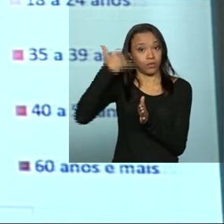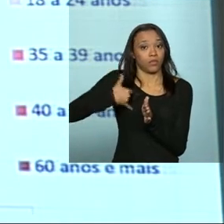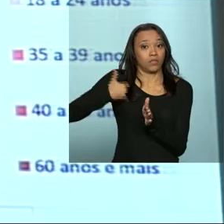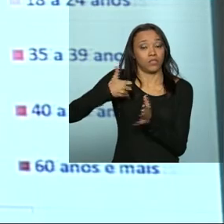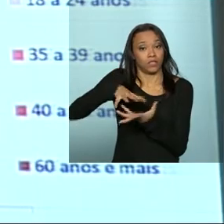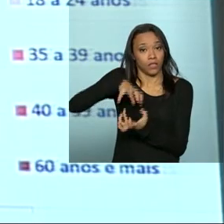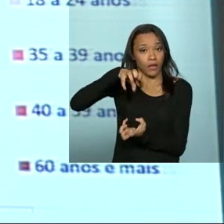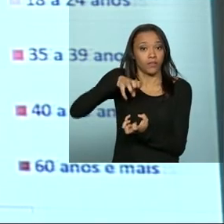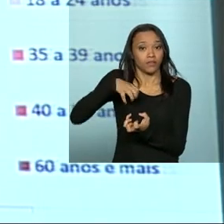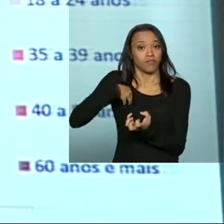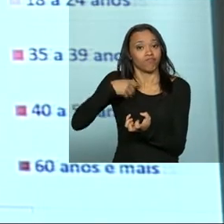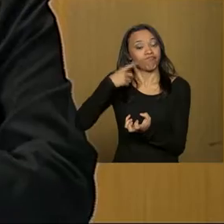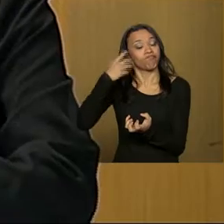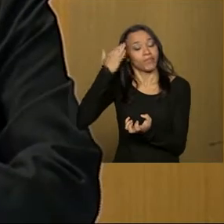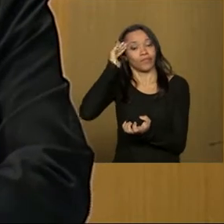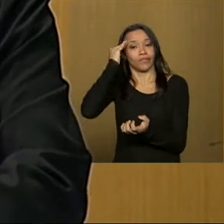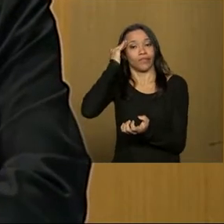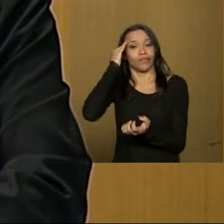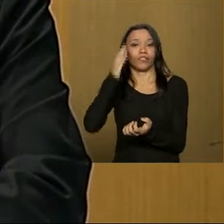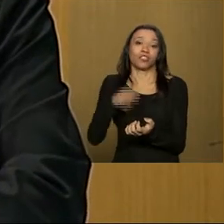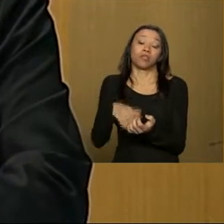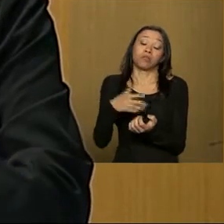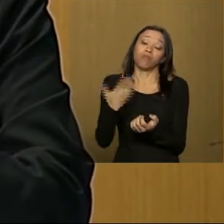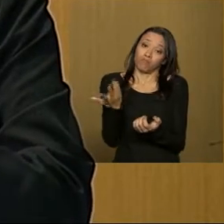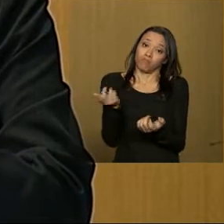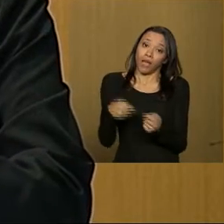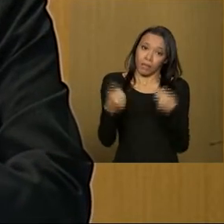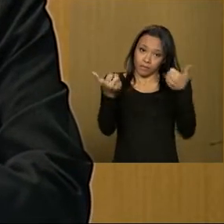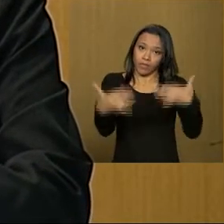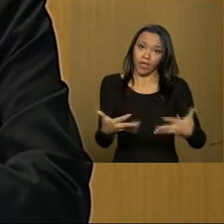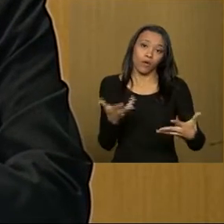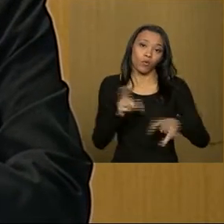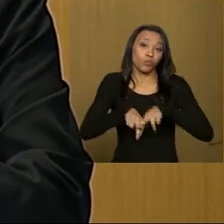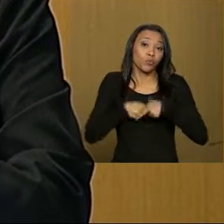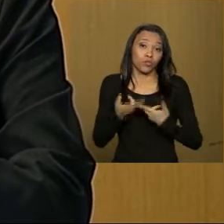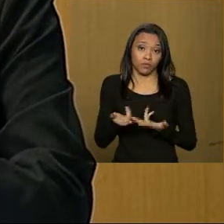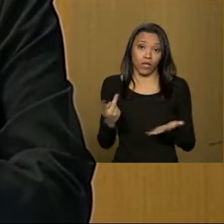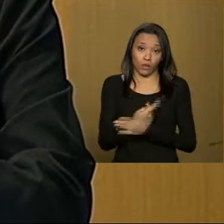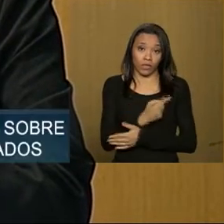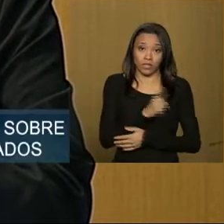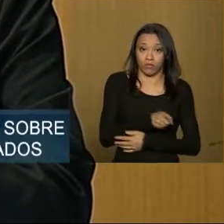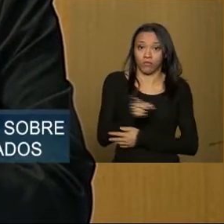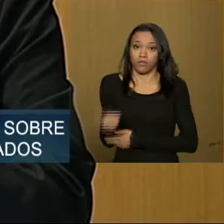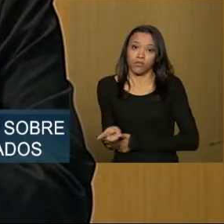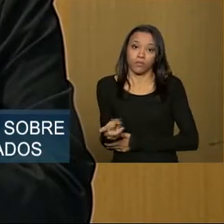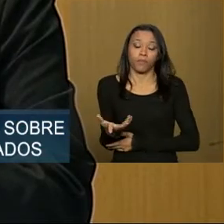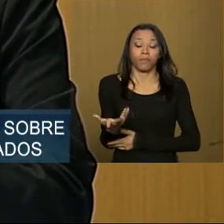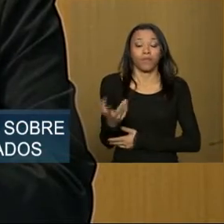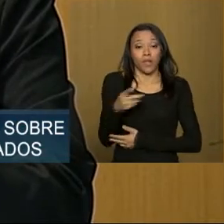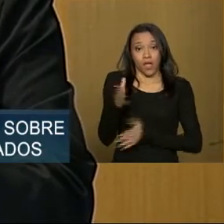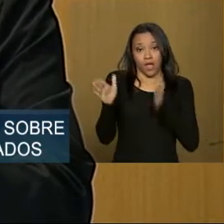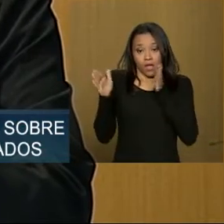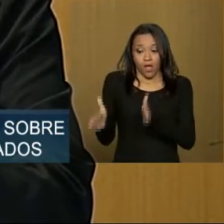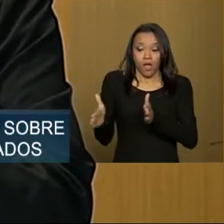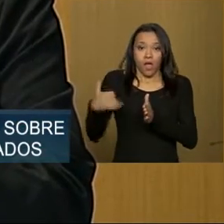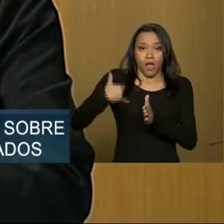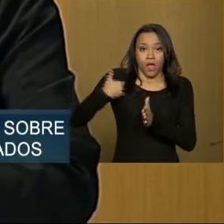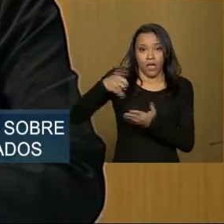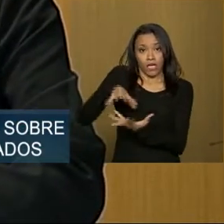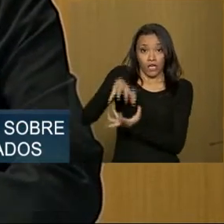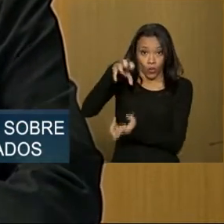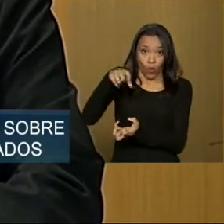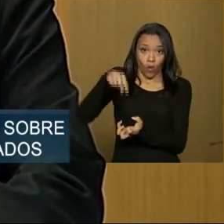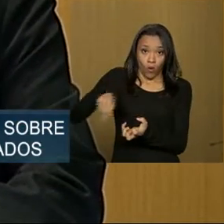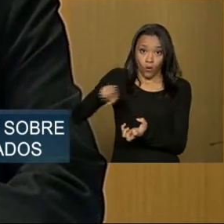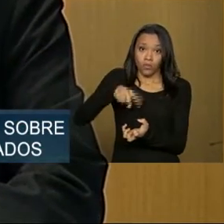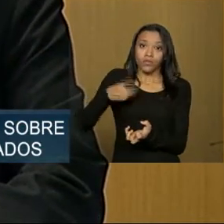consumo elevado do sódio. Pode ter duas explicações, que possivelmente os idosos eles não